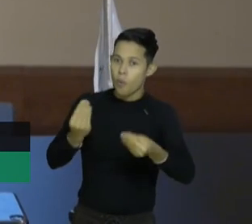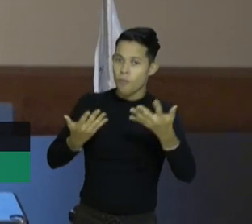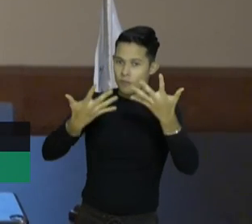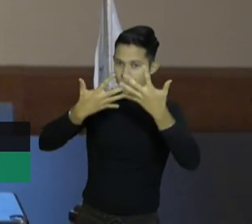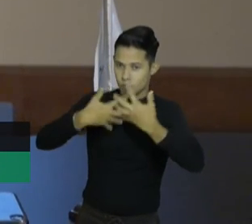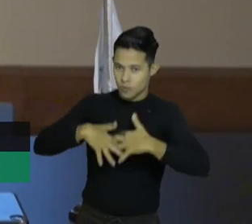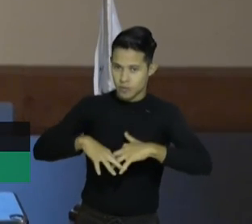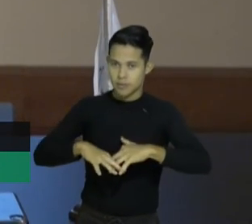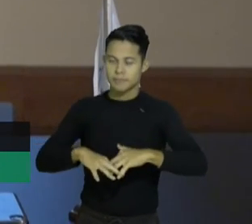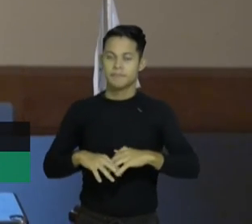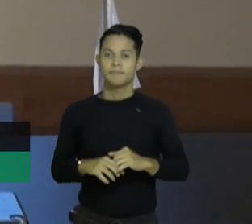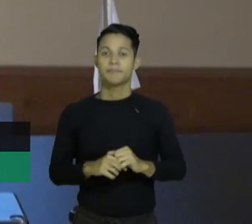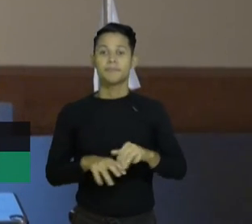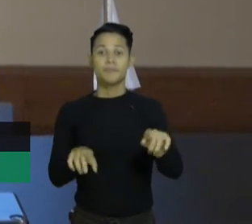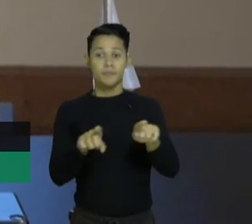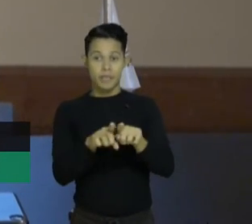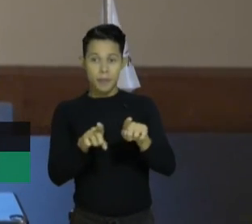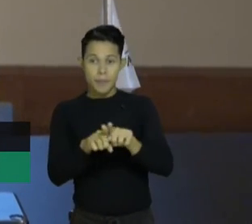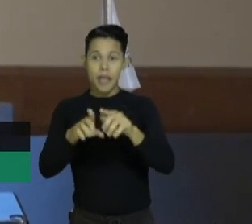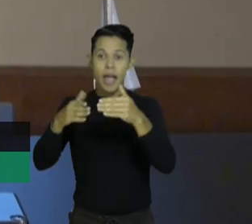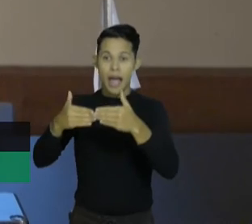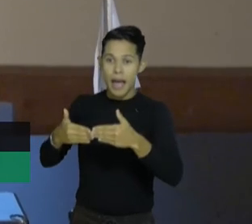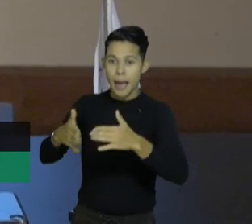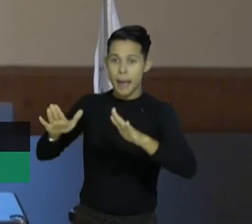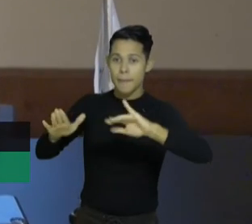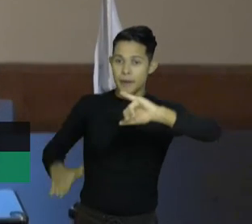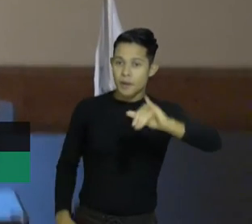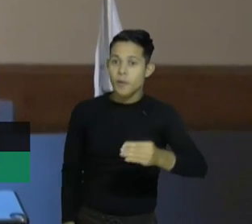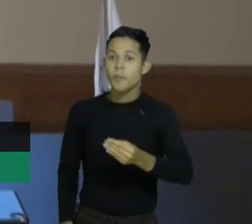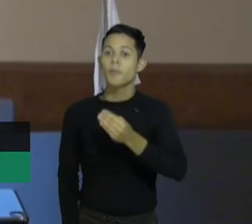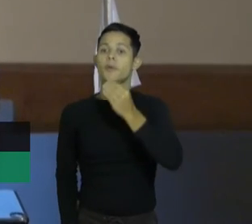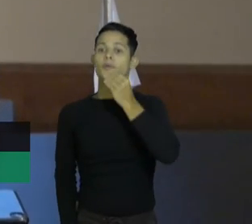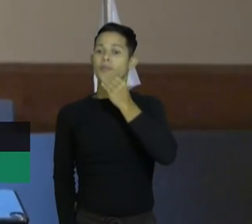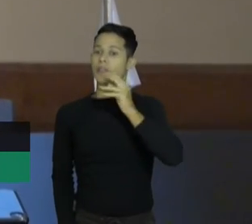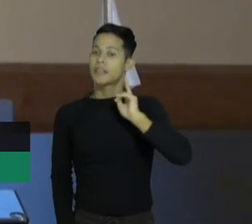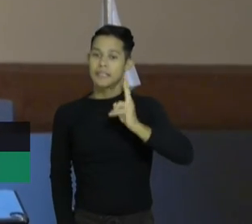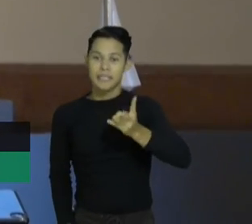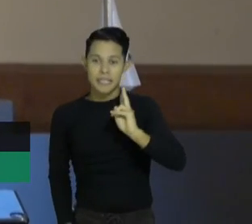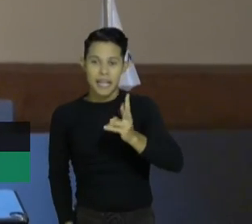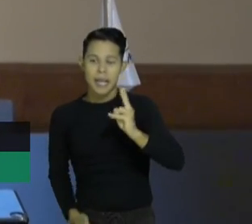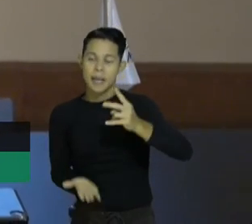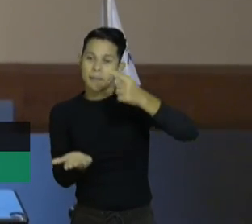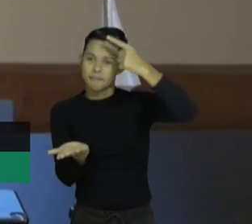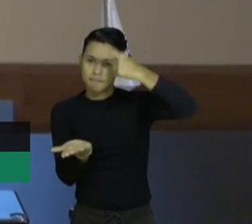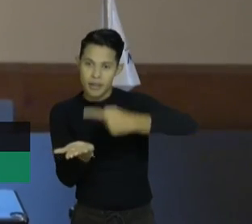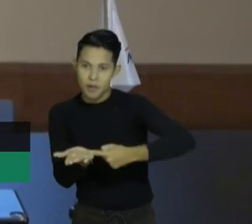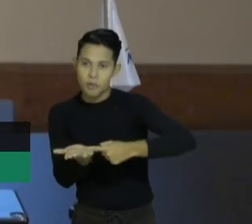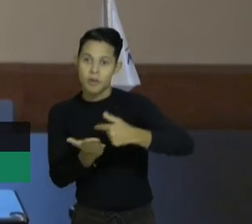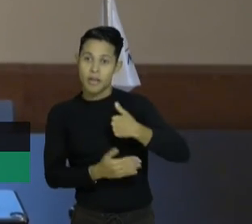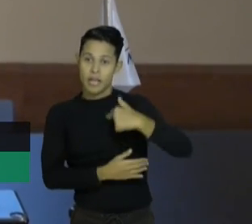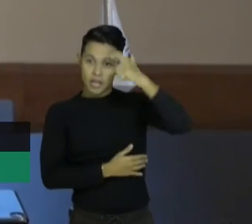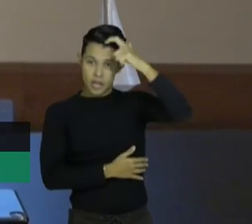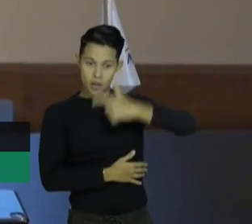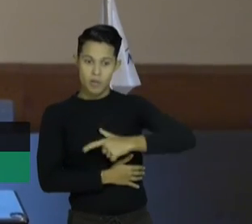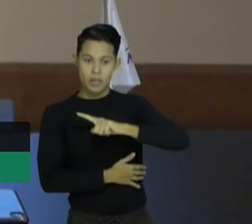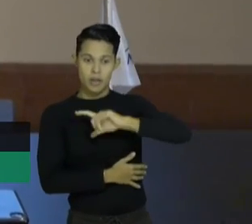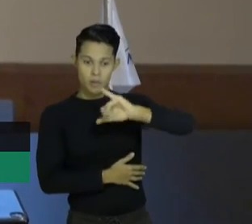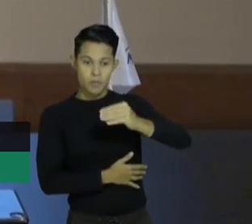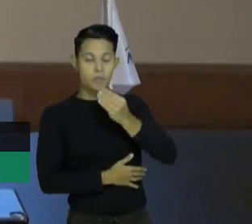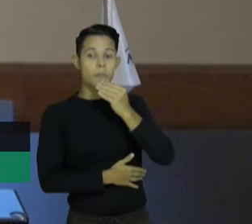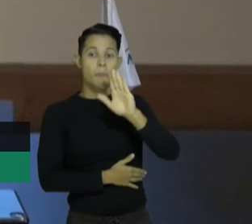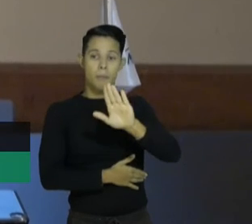é claro que se abre oportunidades né sempre em acordo eu tenho oportunidades Mas eu também tenho